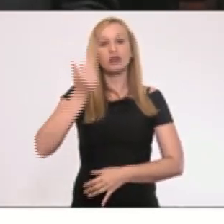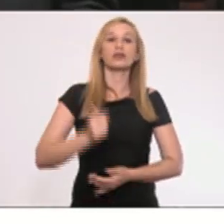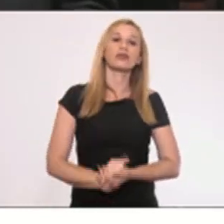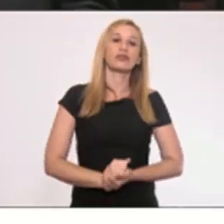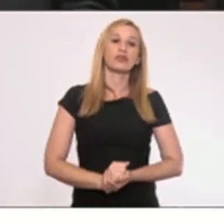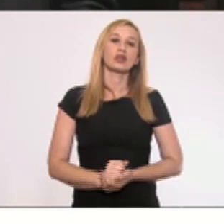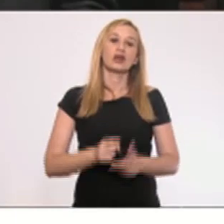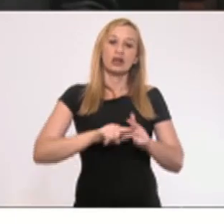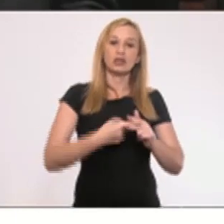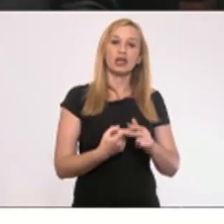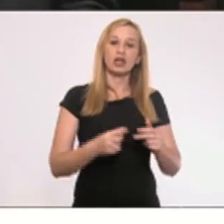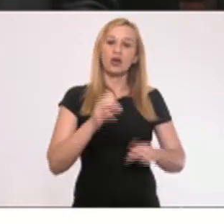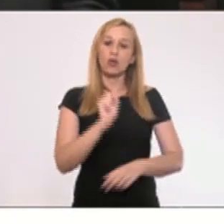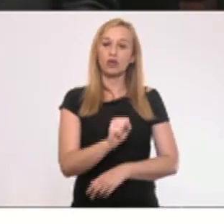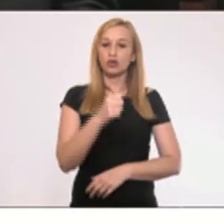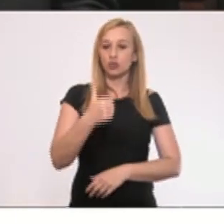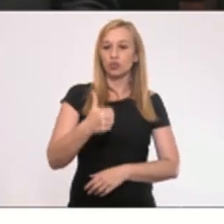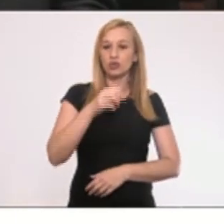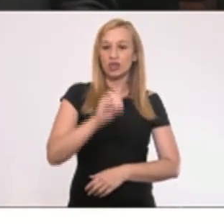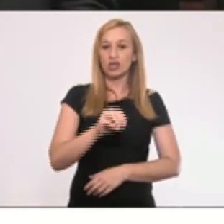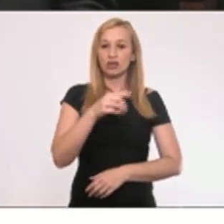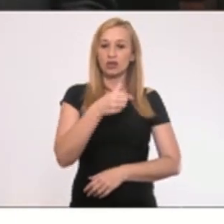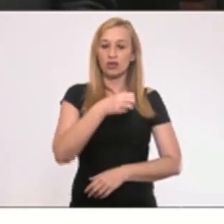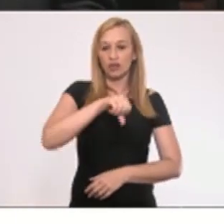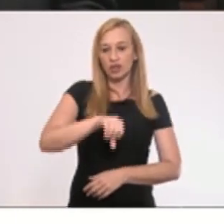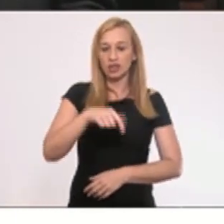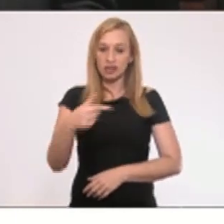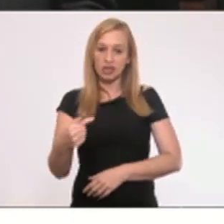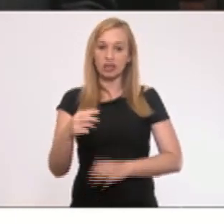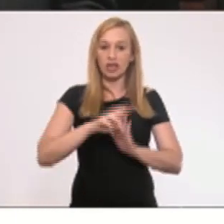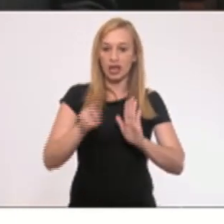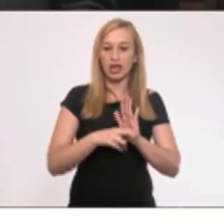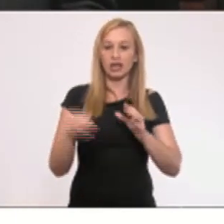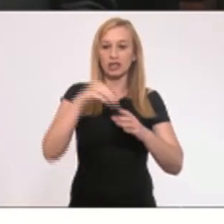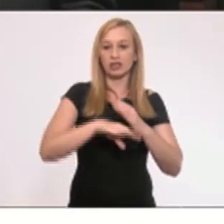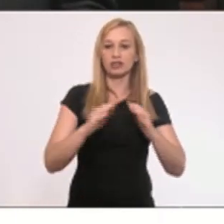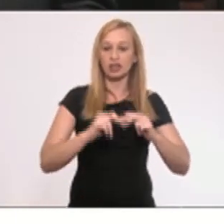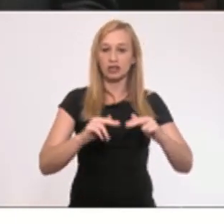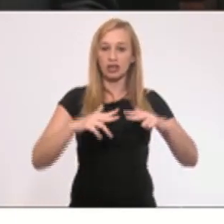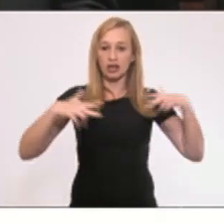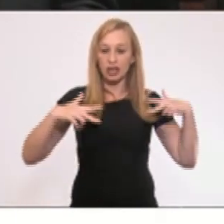altera a resolução 810 de 97 do Regimento Interno da LERJ, dispõe